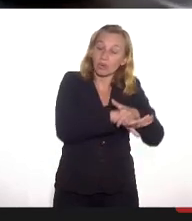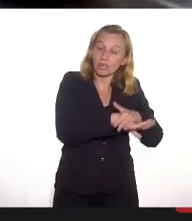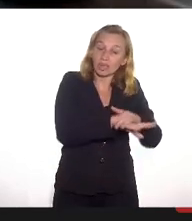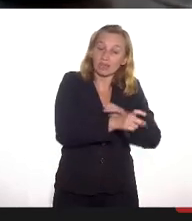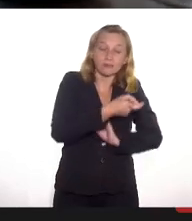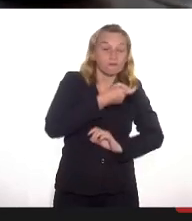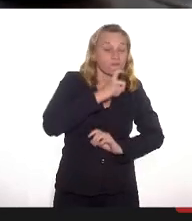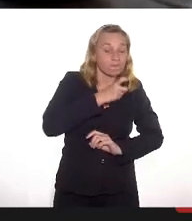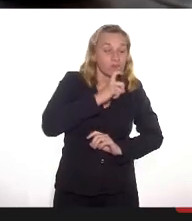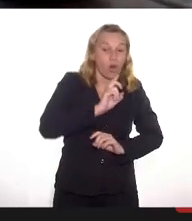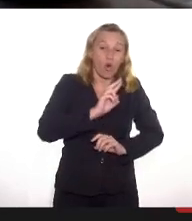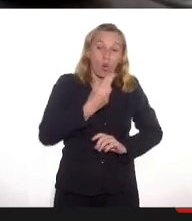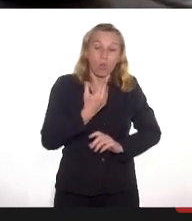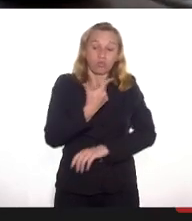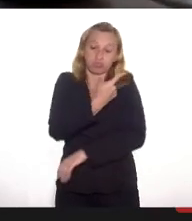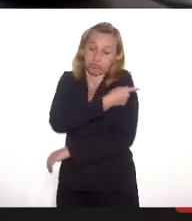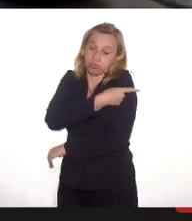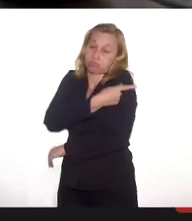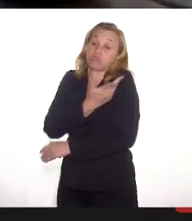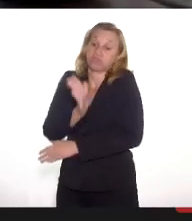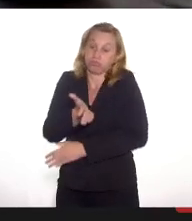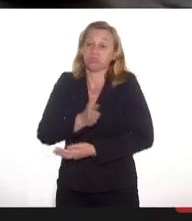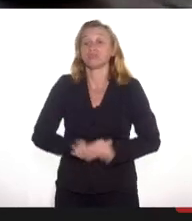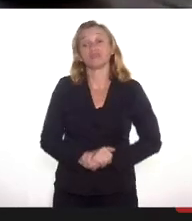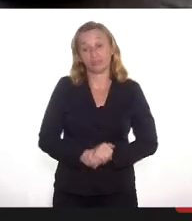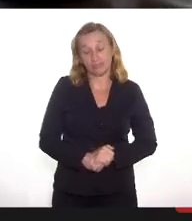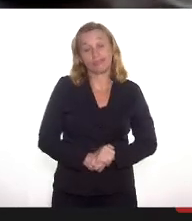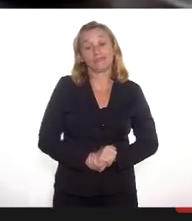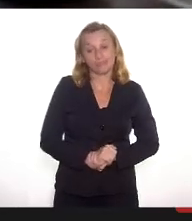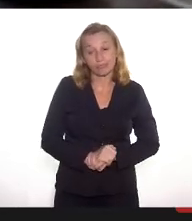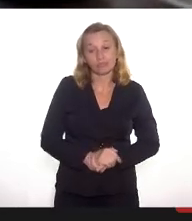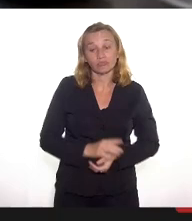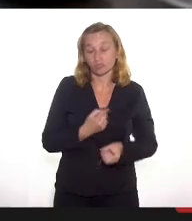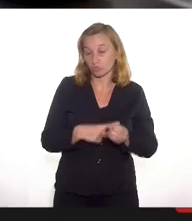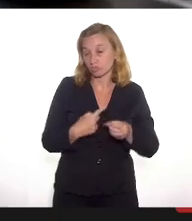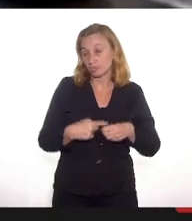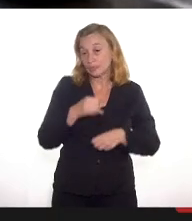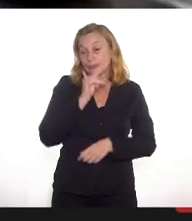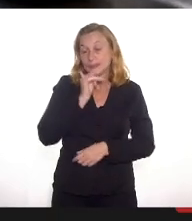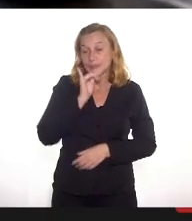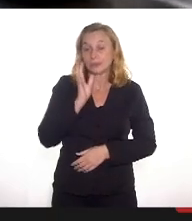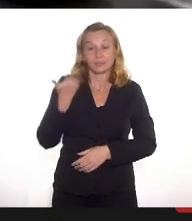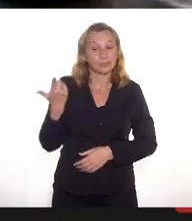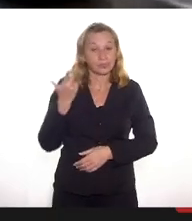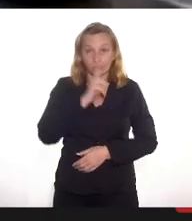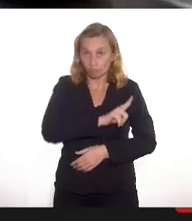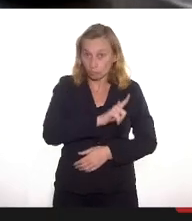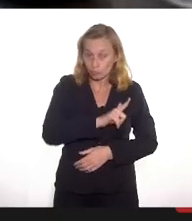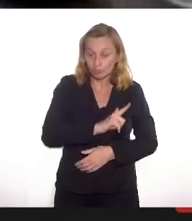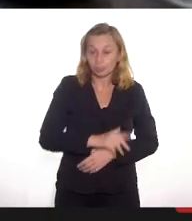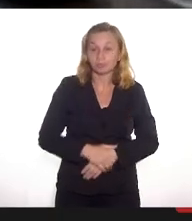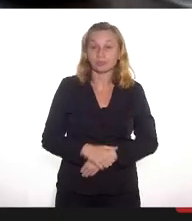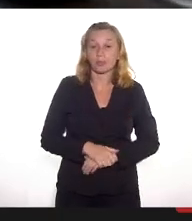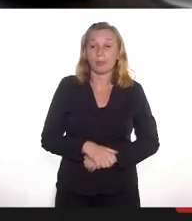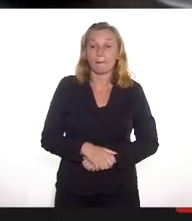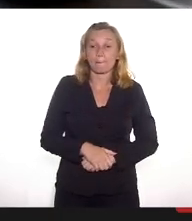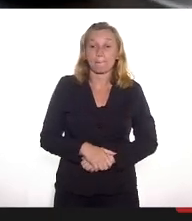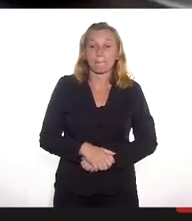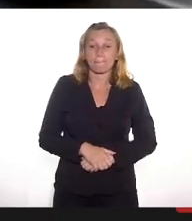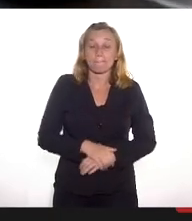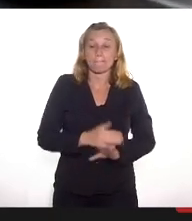ser vacina está no braço da população hoje com precisão os municípios por exemplo que consegue é